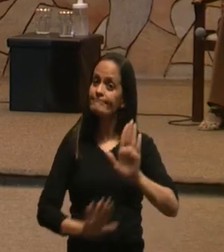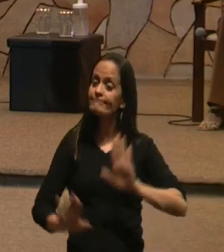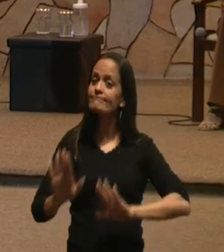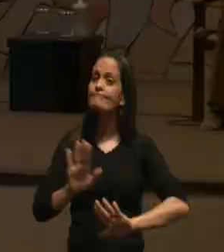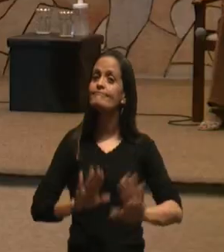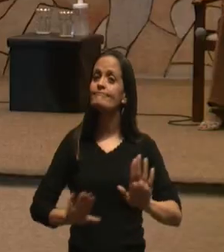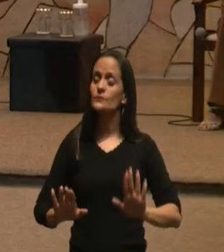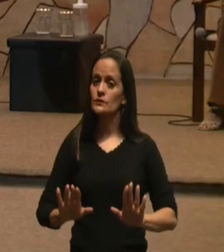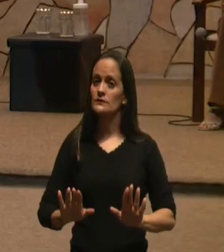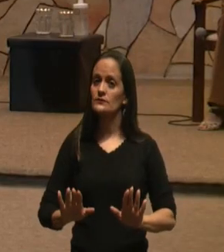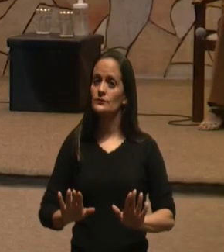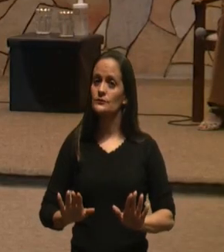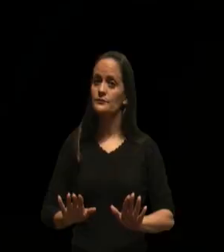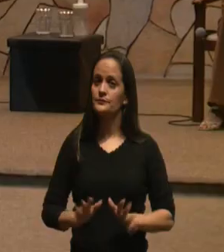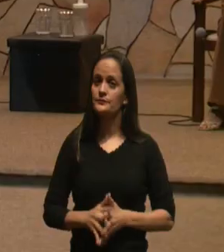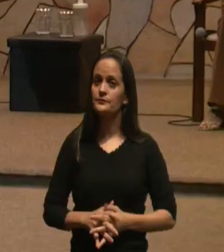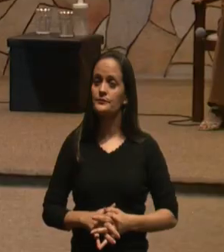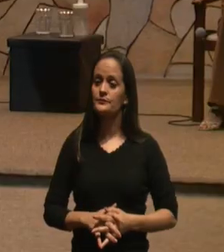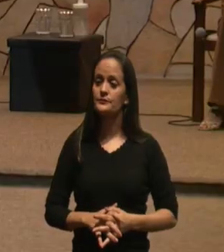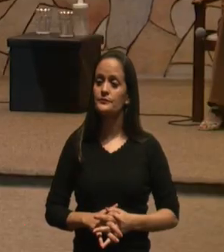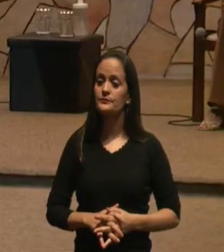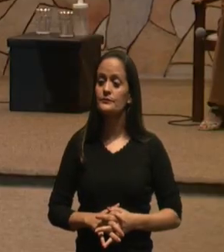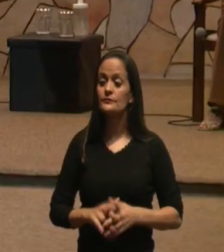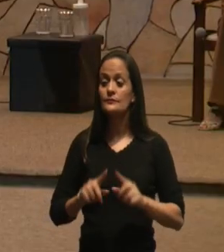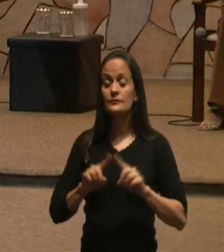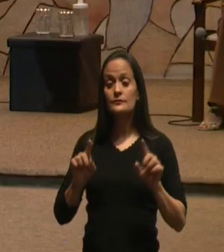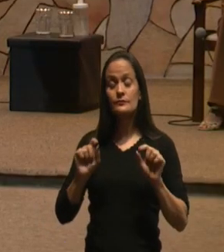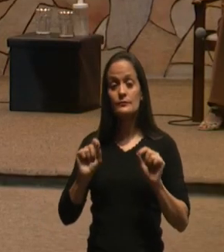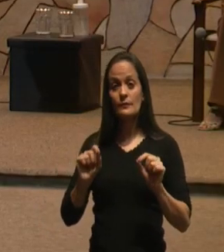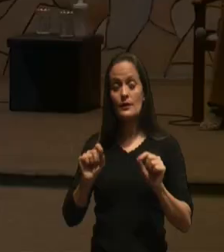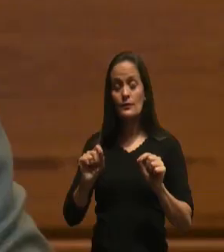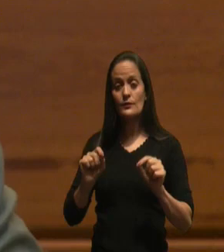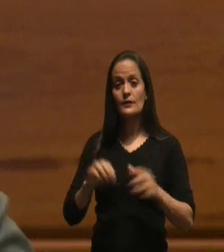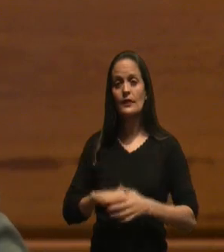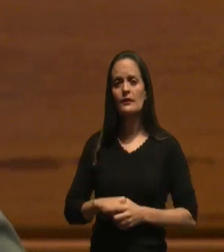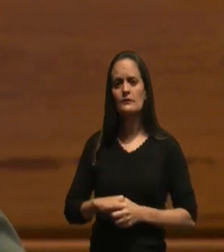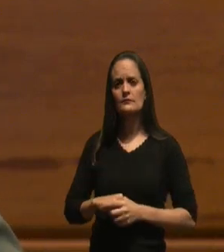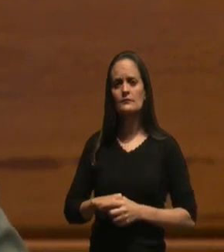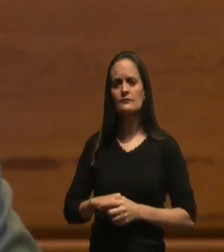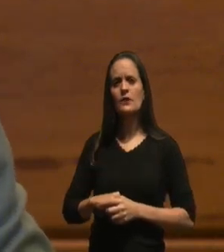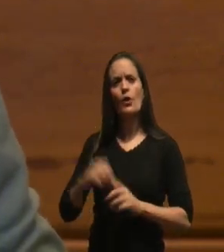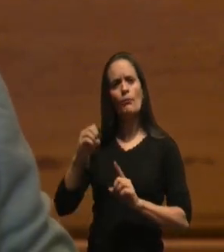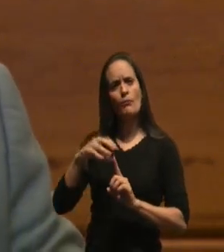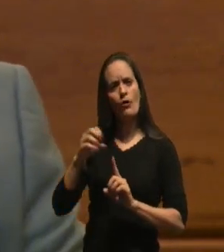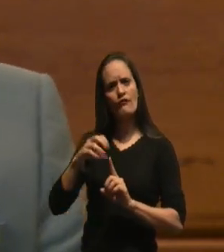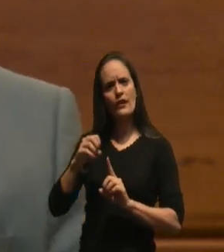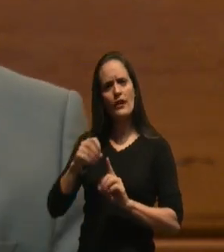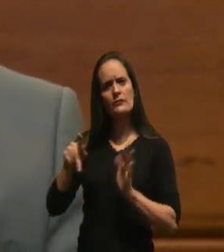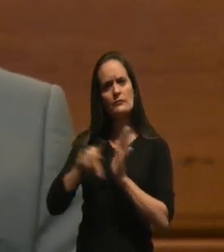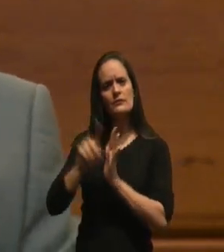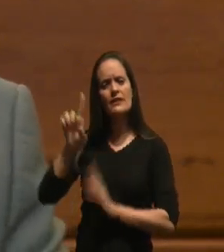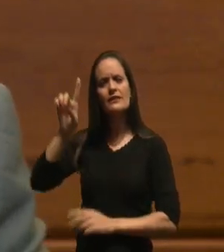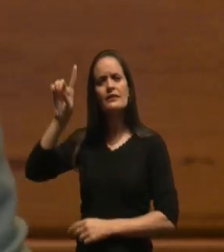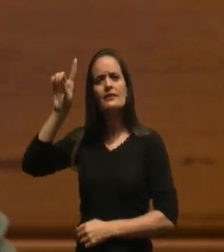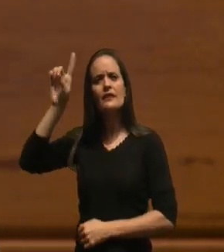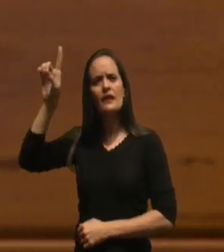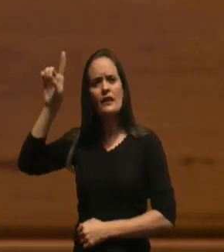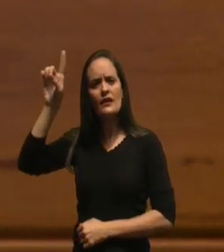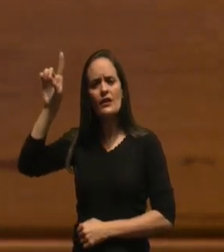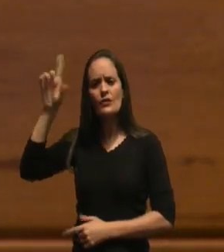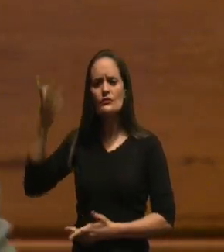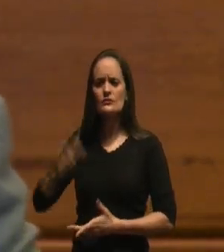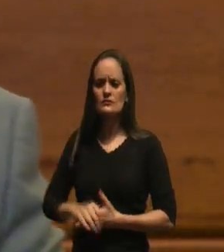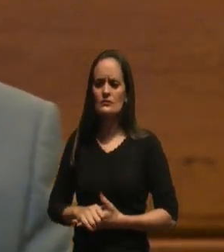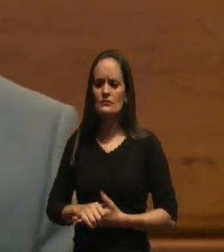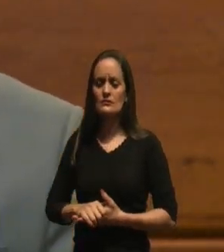Deus, mas que mesmo diante da palavra do homem de Deus, que ele mandou chamar, ele não ouviu a voz de Deus, ele